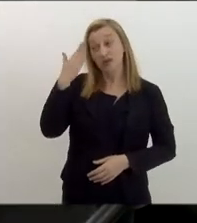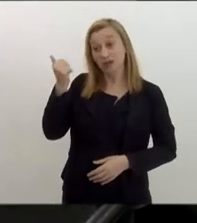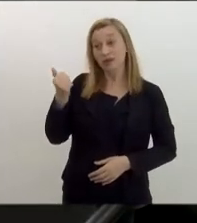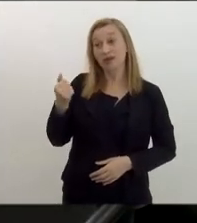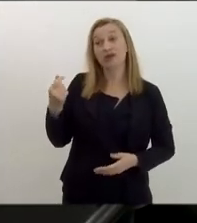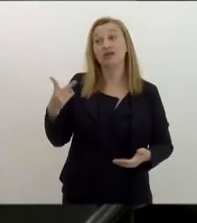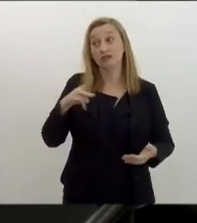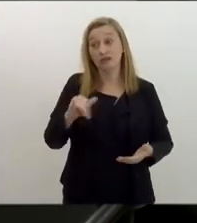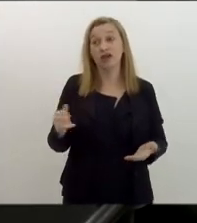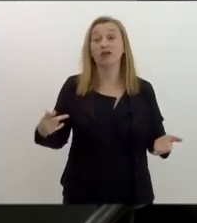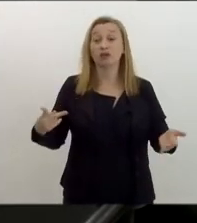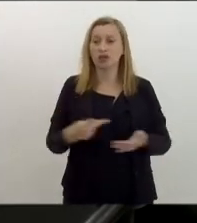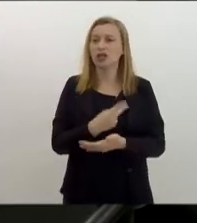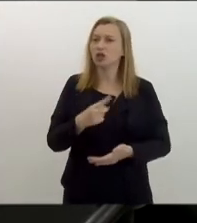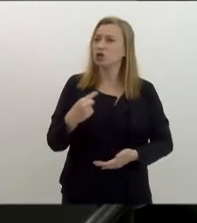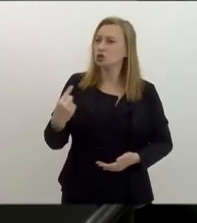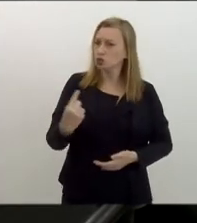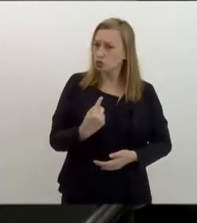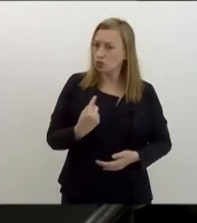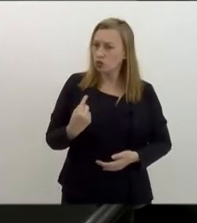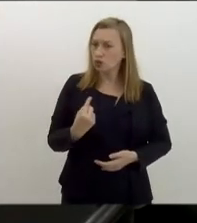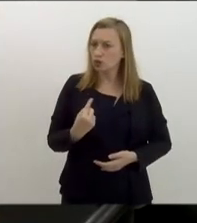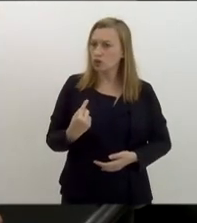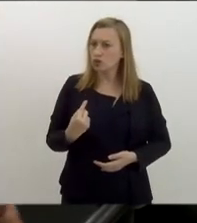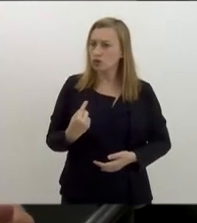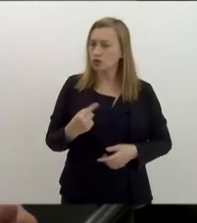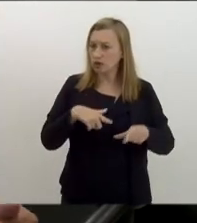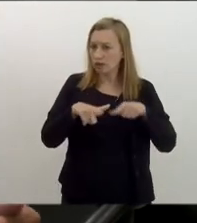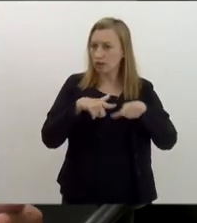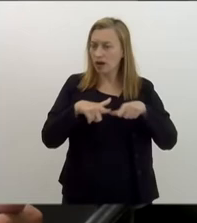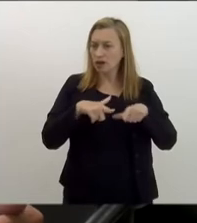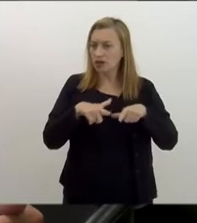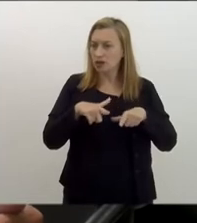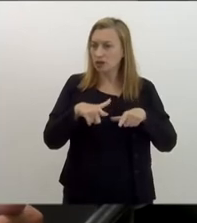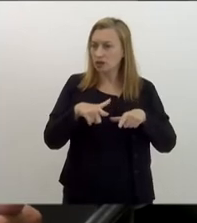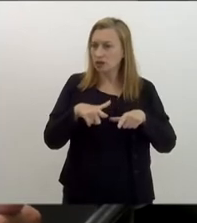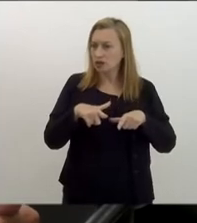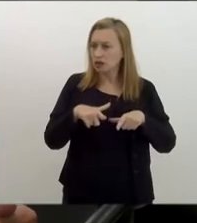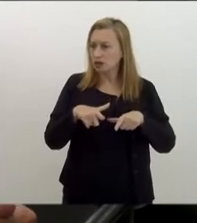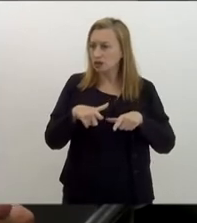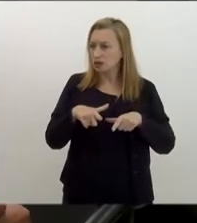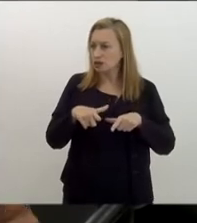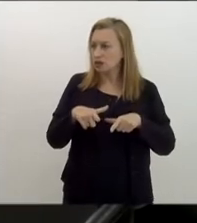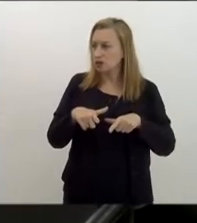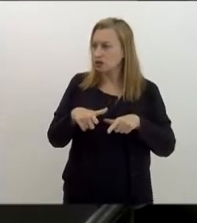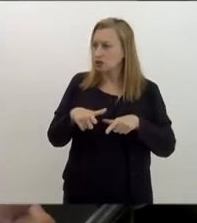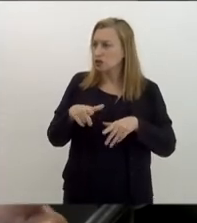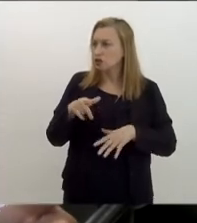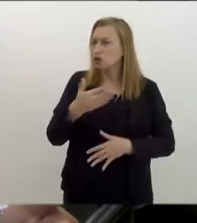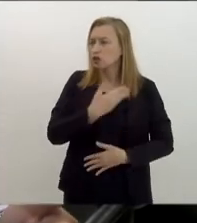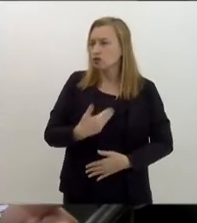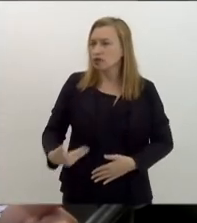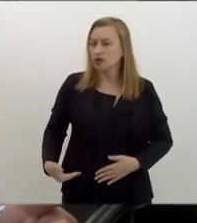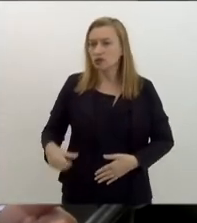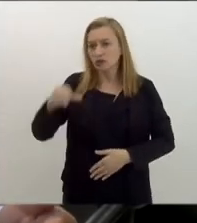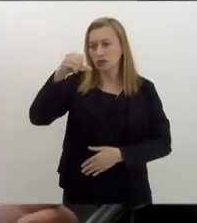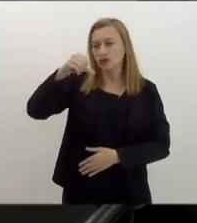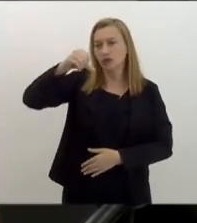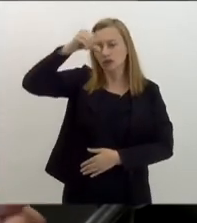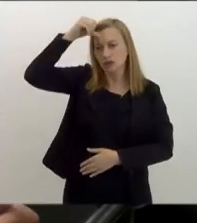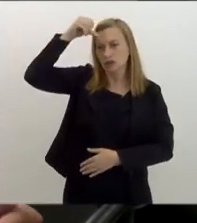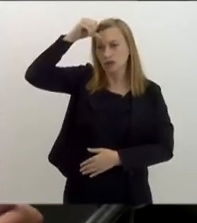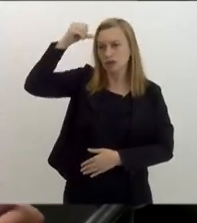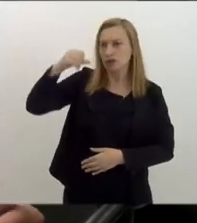é aqui no nosso caso nós estamos construindo Por orientação do governador Cláudio Castro um programa de estado